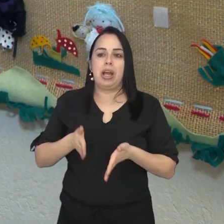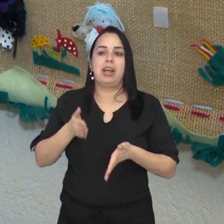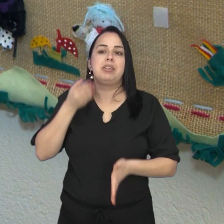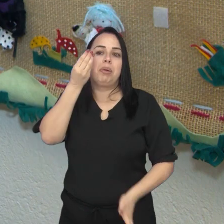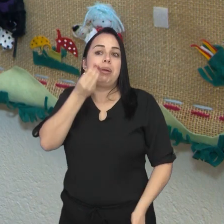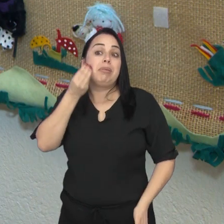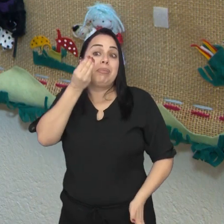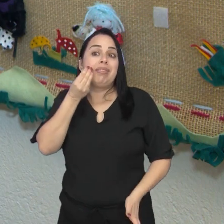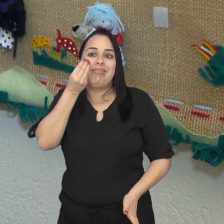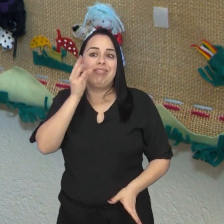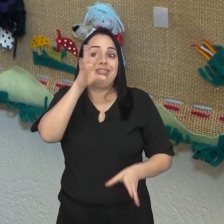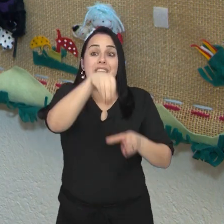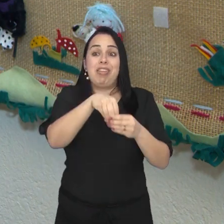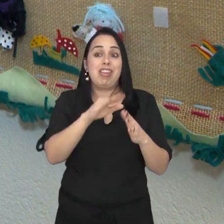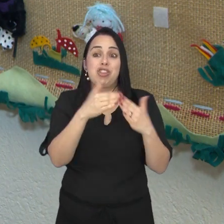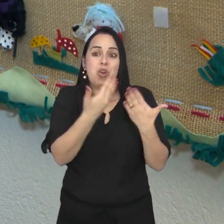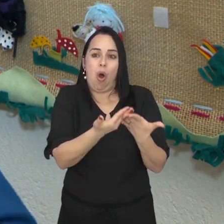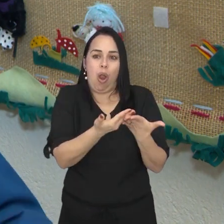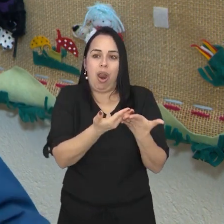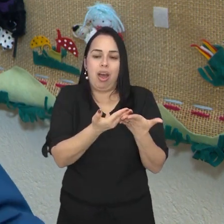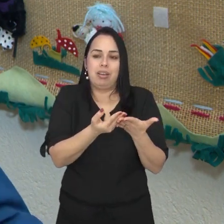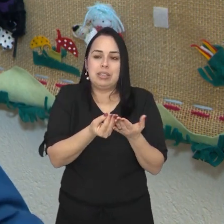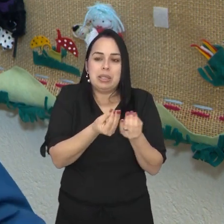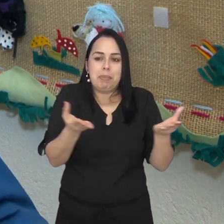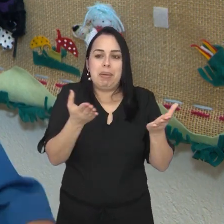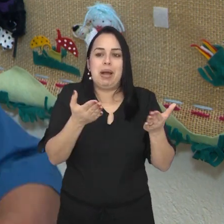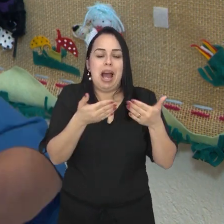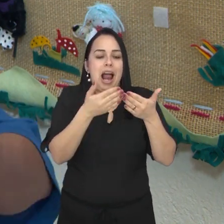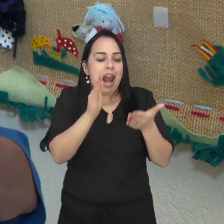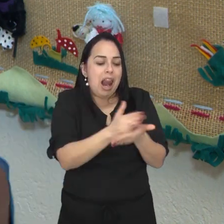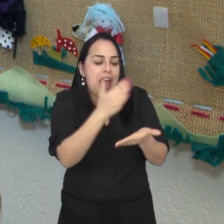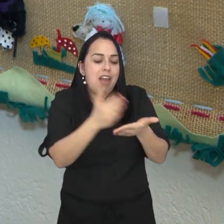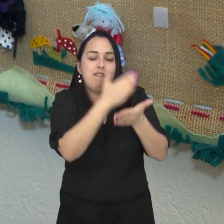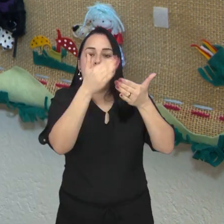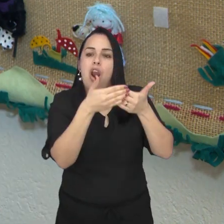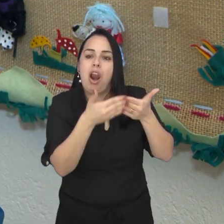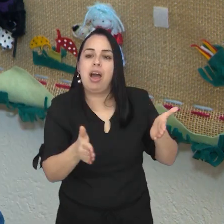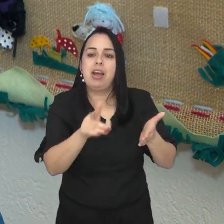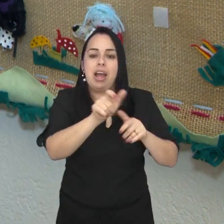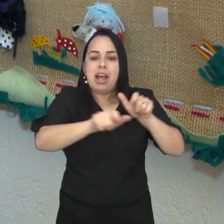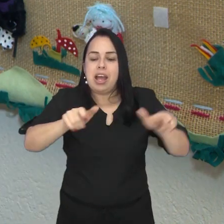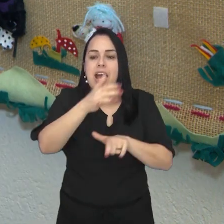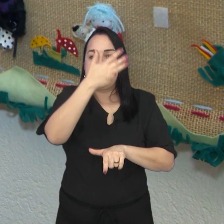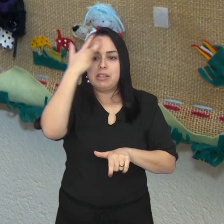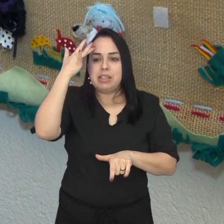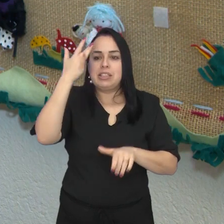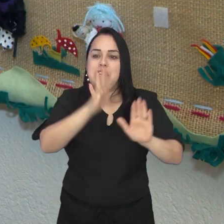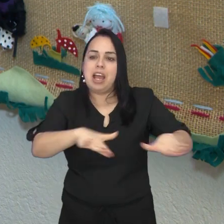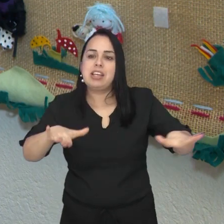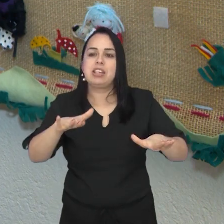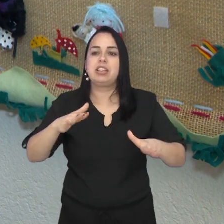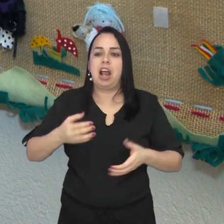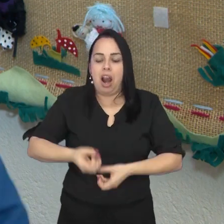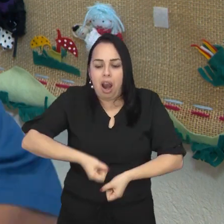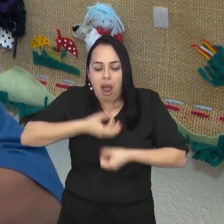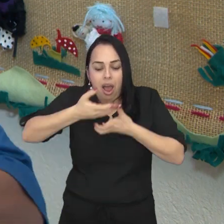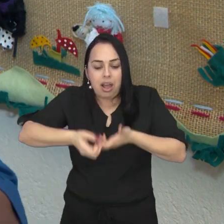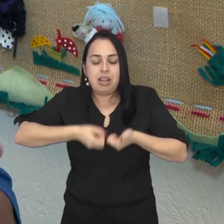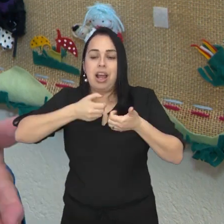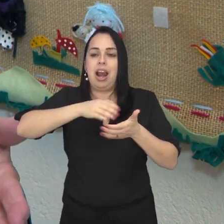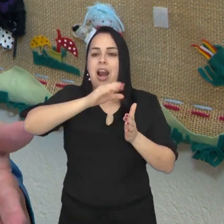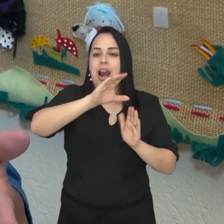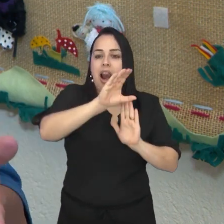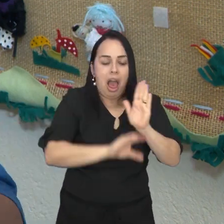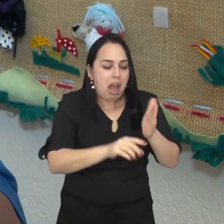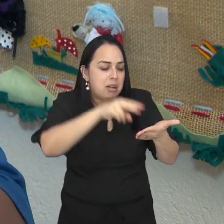fizemos vários lançamentos em escolas públicas de livros e as crianças conhecem o livro, elas declamam alguma poesia, elas